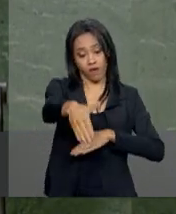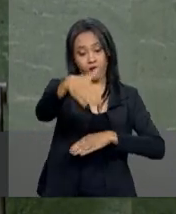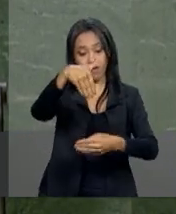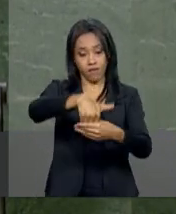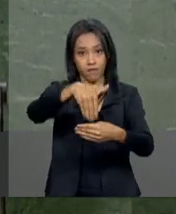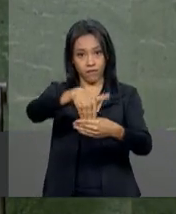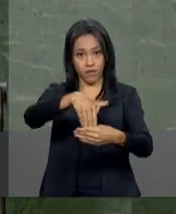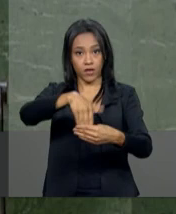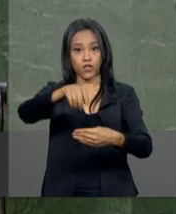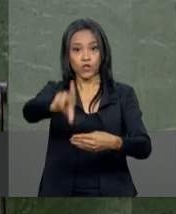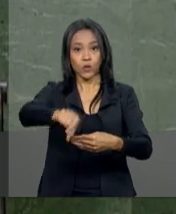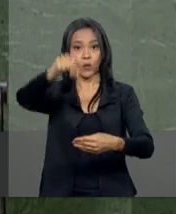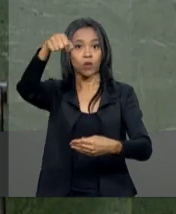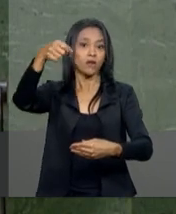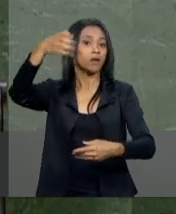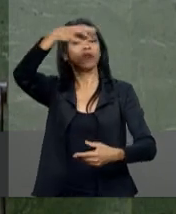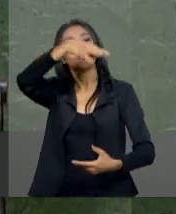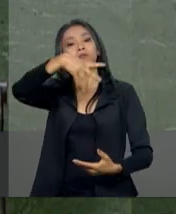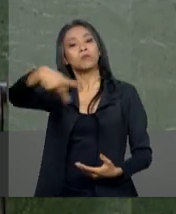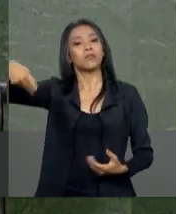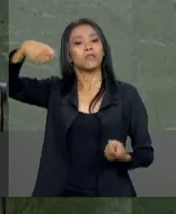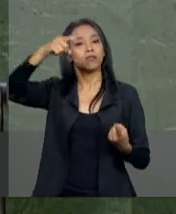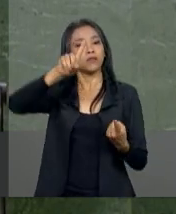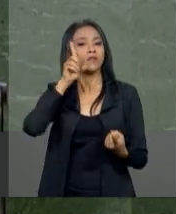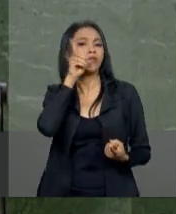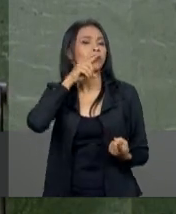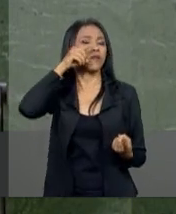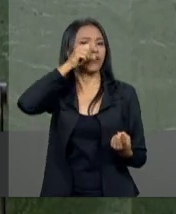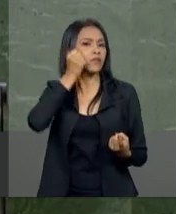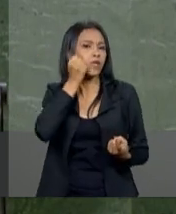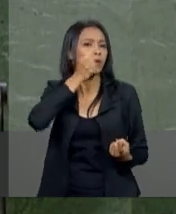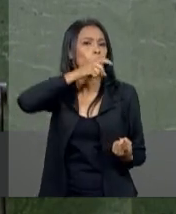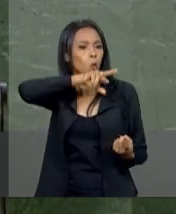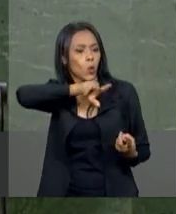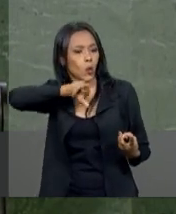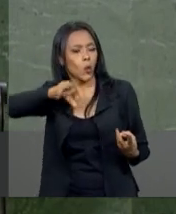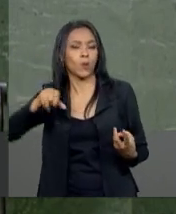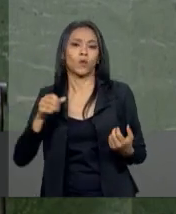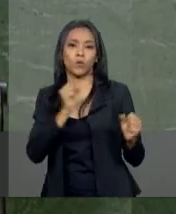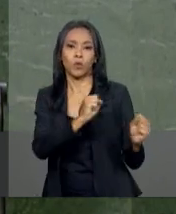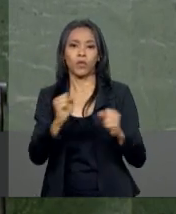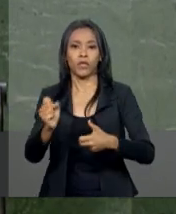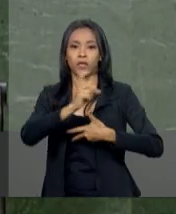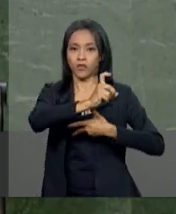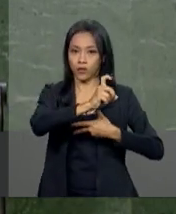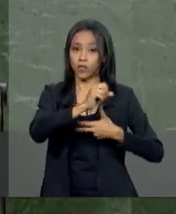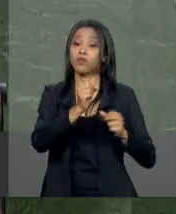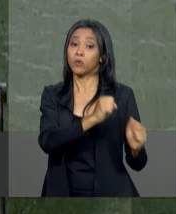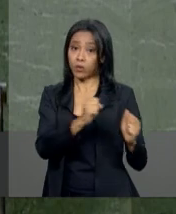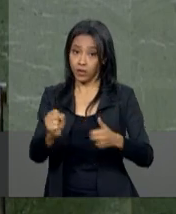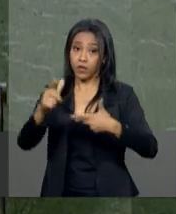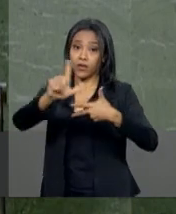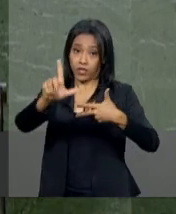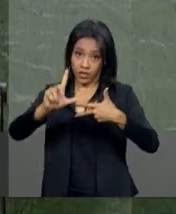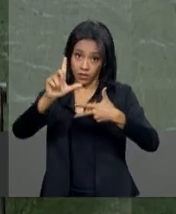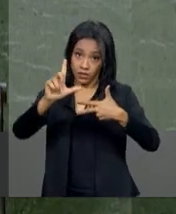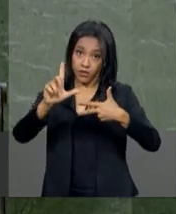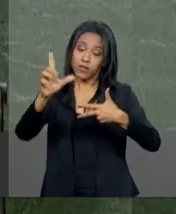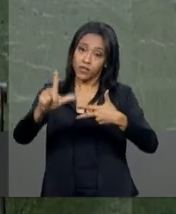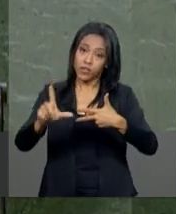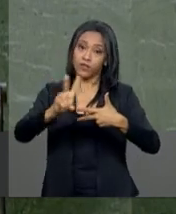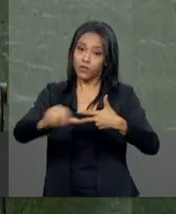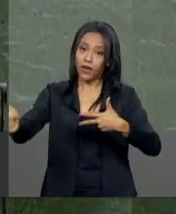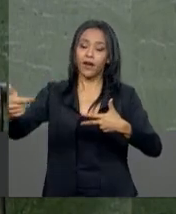a as lideranças políticas que no executivo e no legislativo dirigiram o